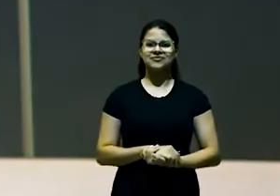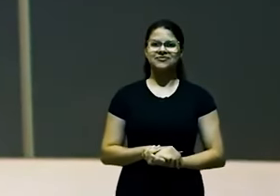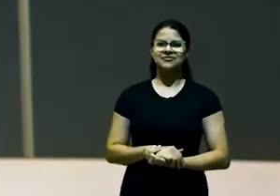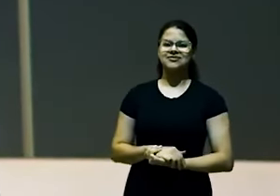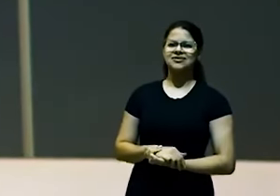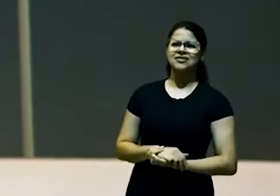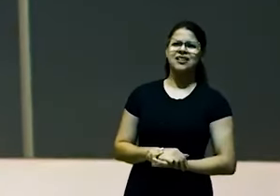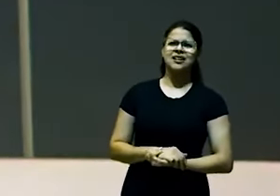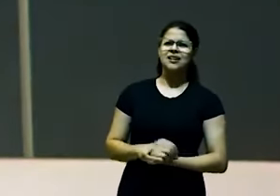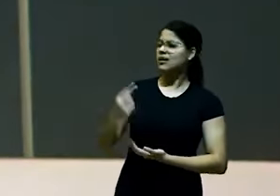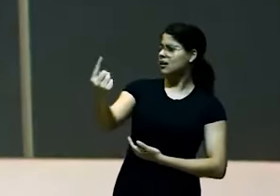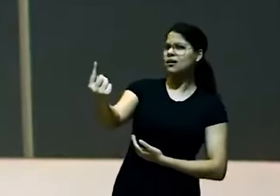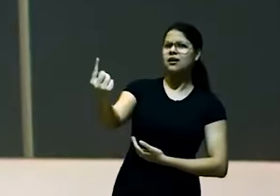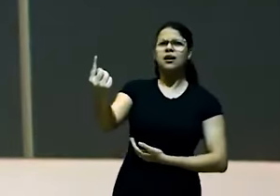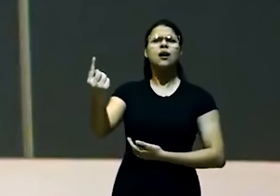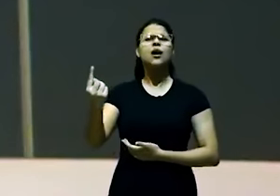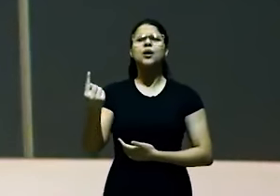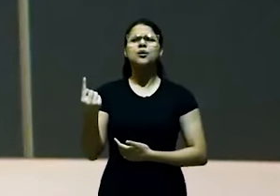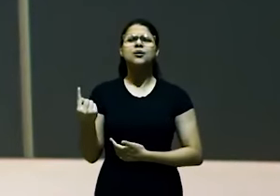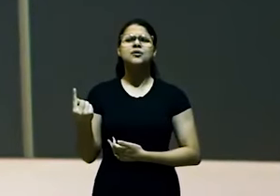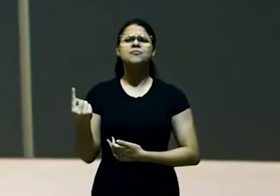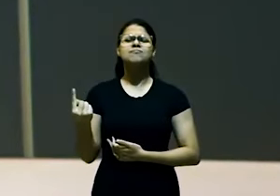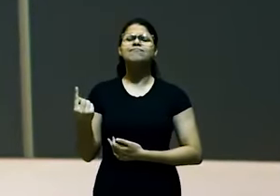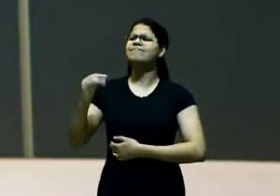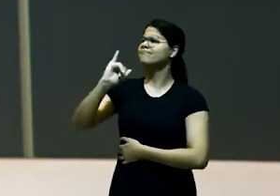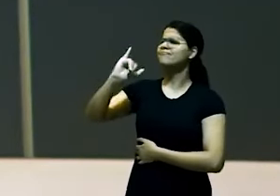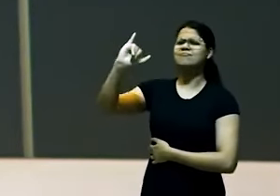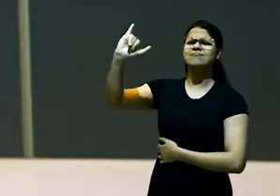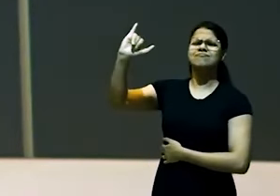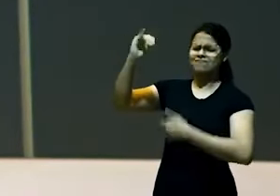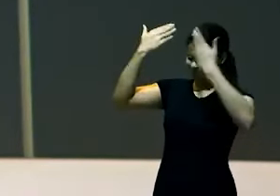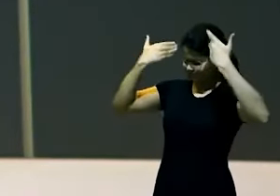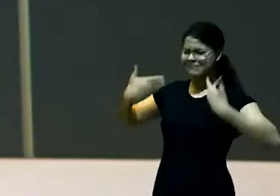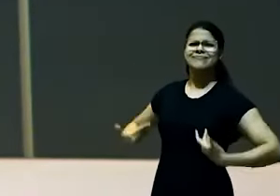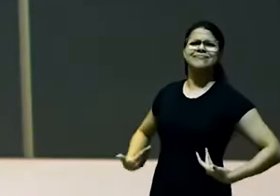quando chega aqui o mínimo é poder dizer Senhor eu te entrego